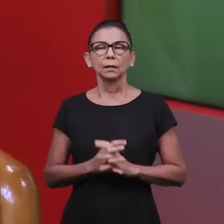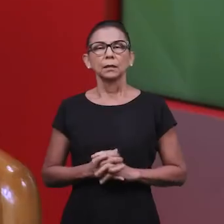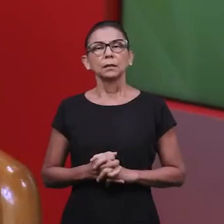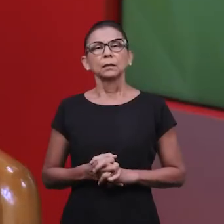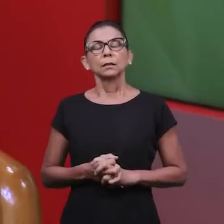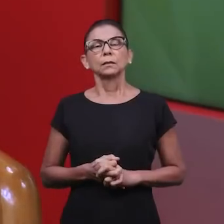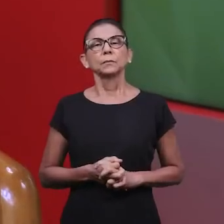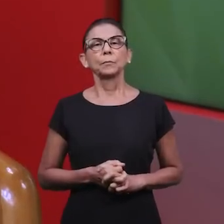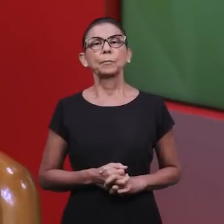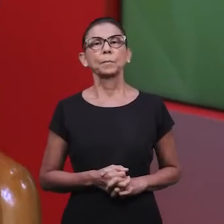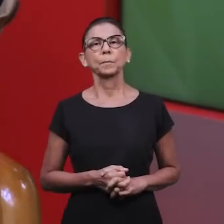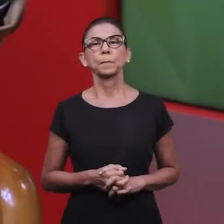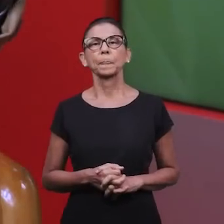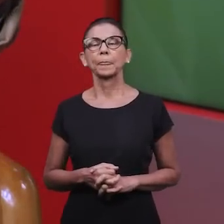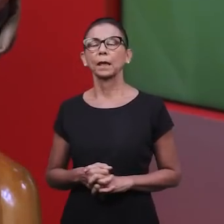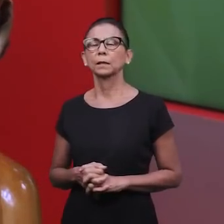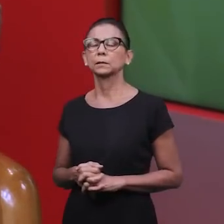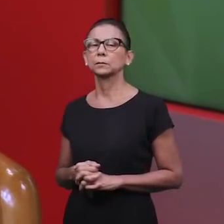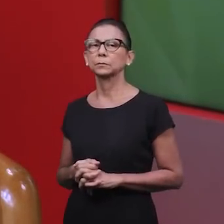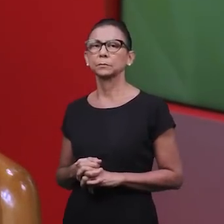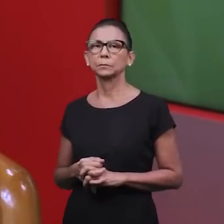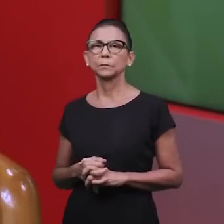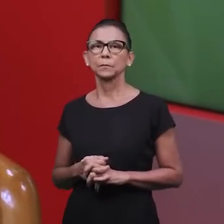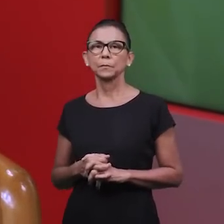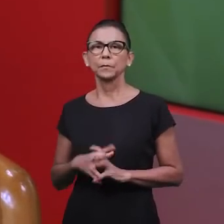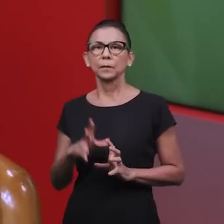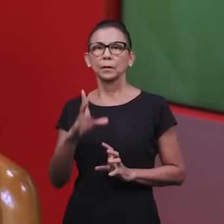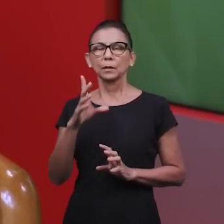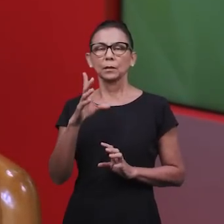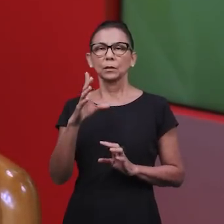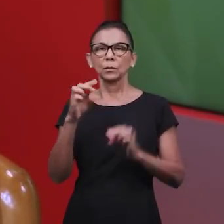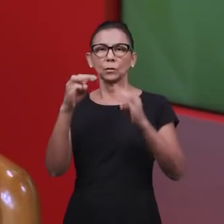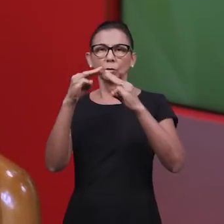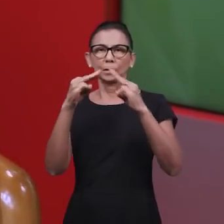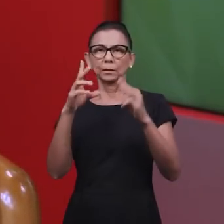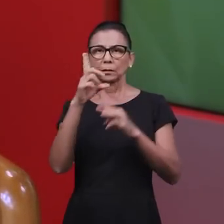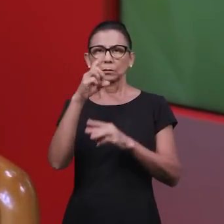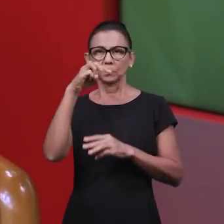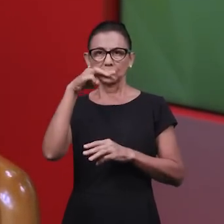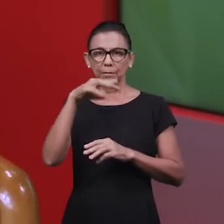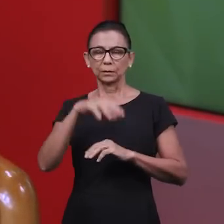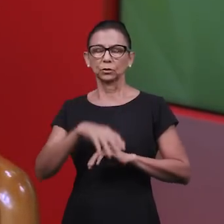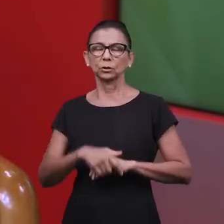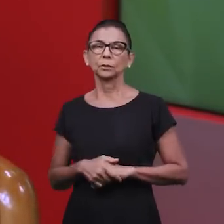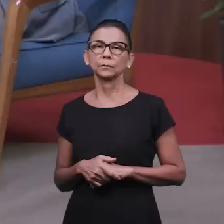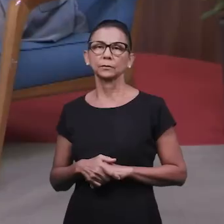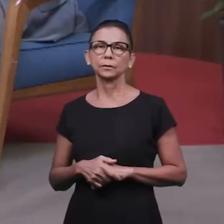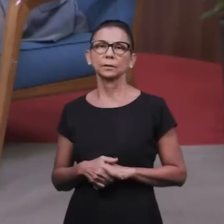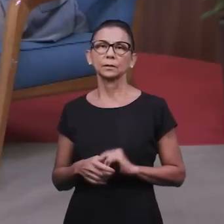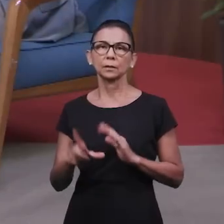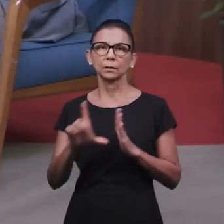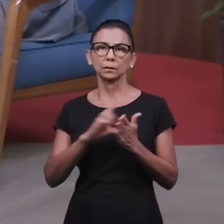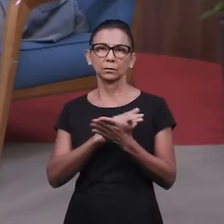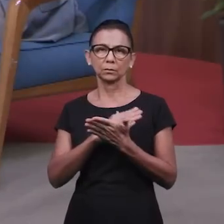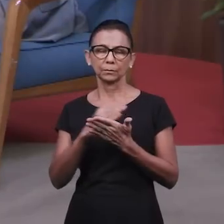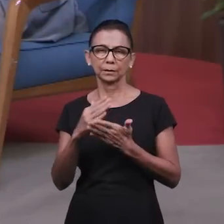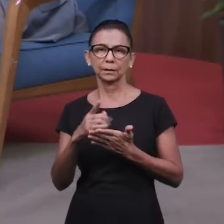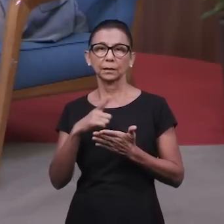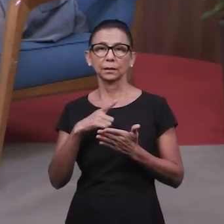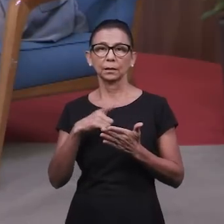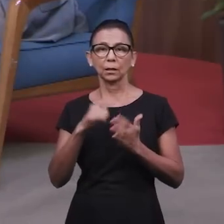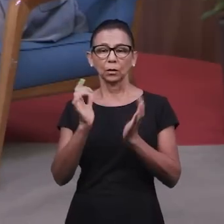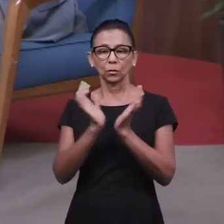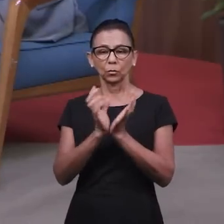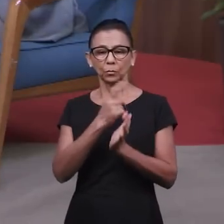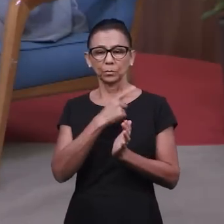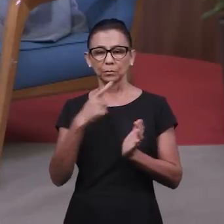no seminário, aquela reunião prévia dos pastores, né? Que aquilo ali para mim é como se fosse um seminário. Uhum.